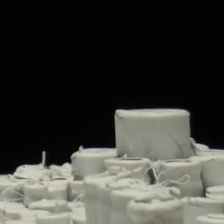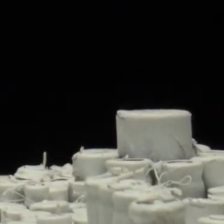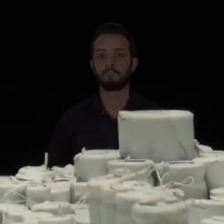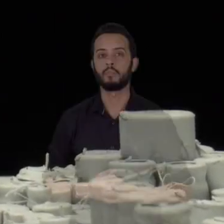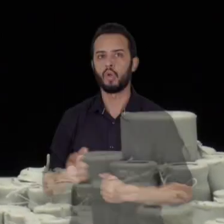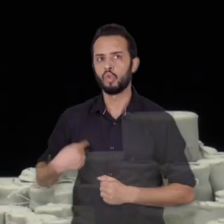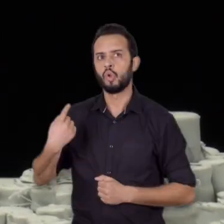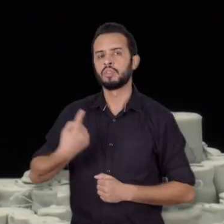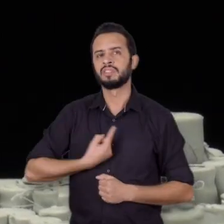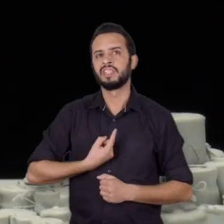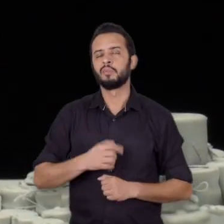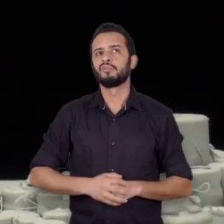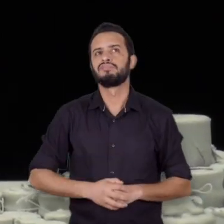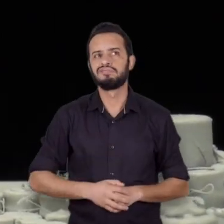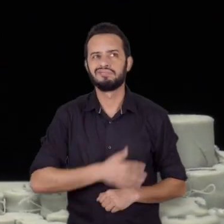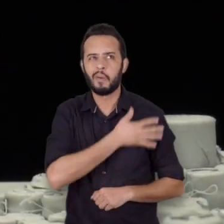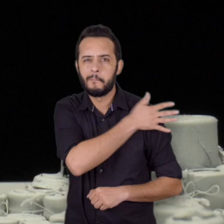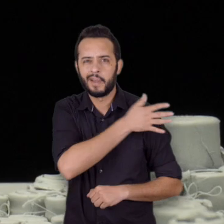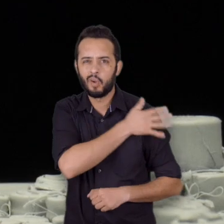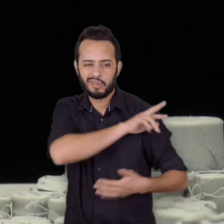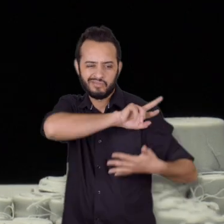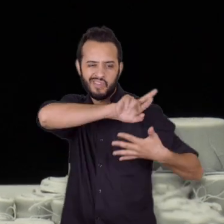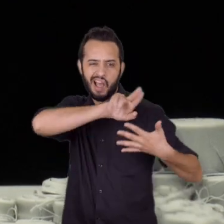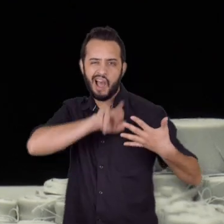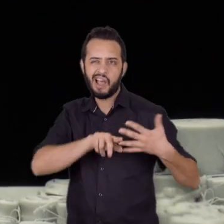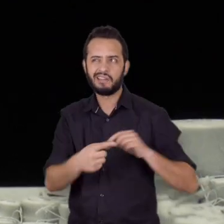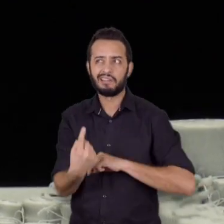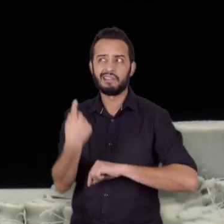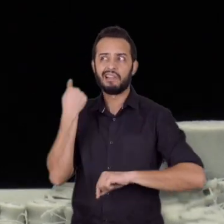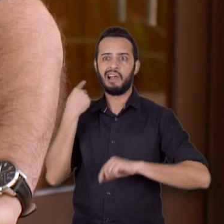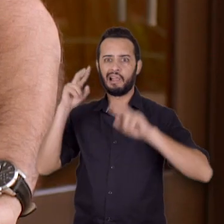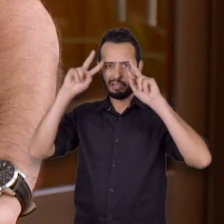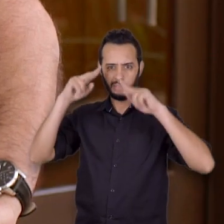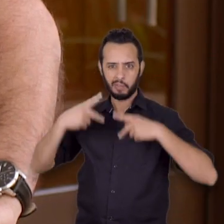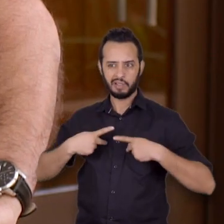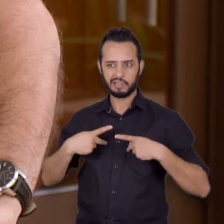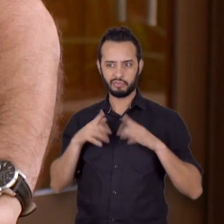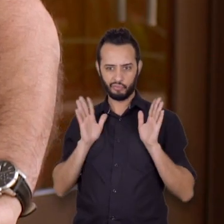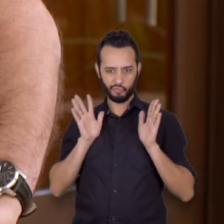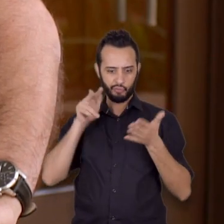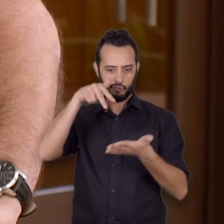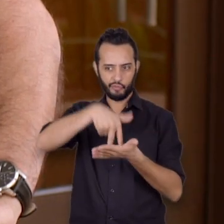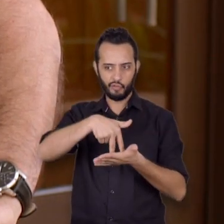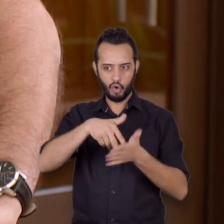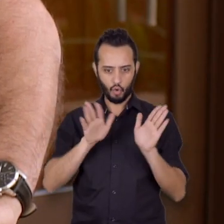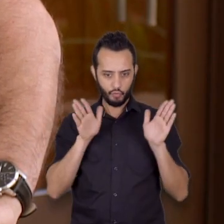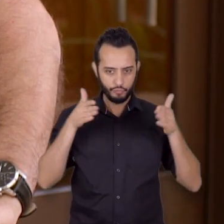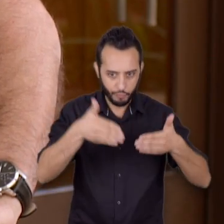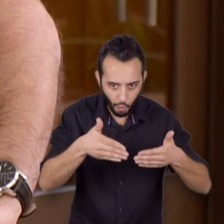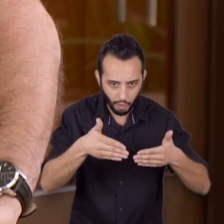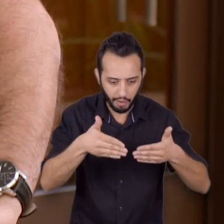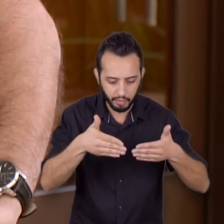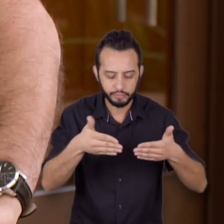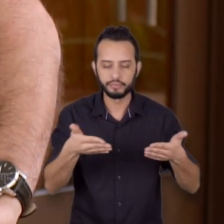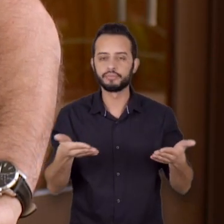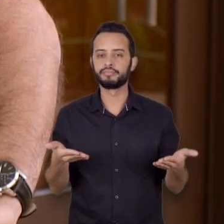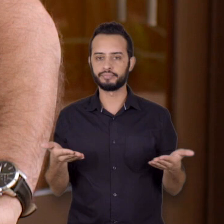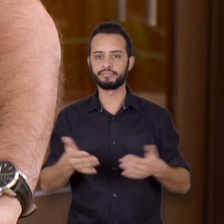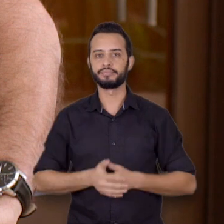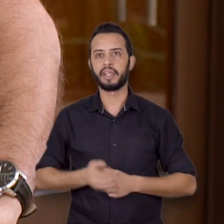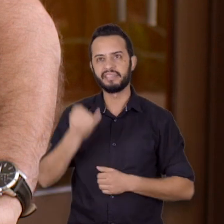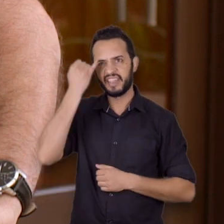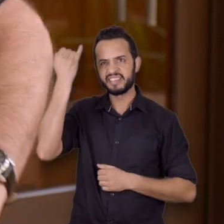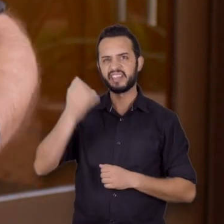A gente tem uma série de preconceitos que vem lá do humanismo, né? Que vem lá dessa